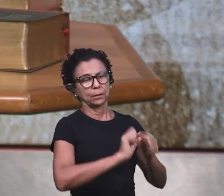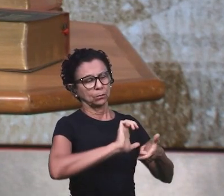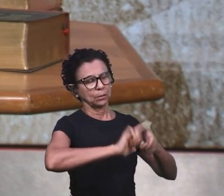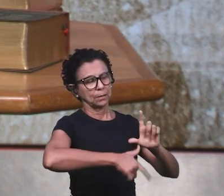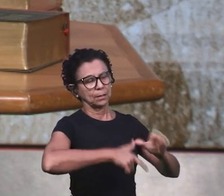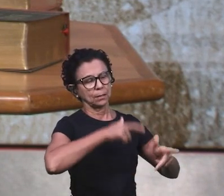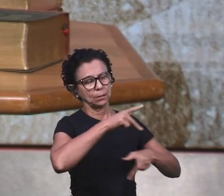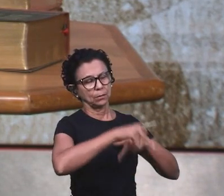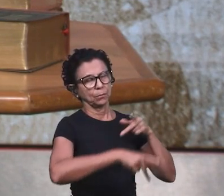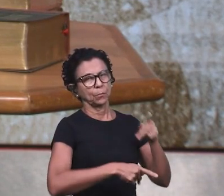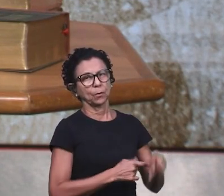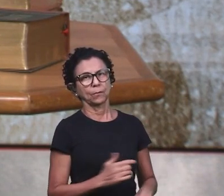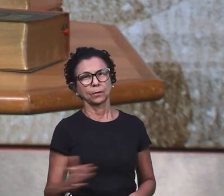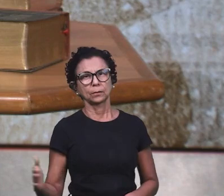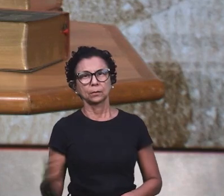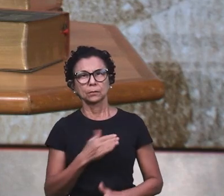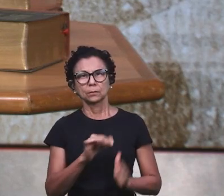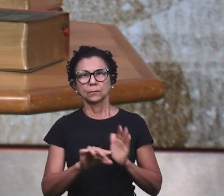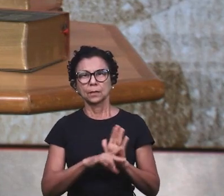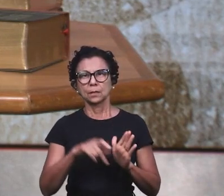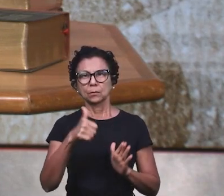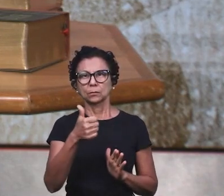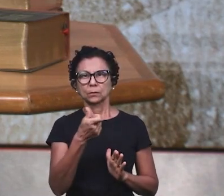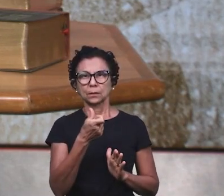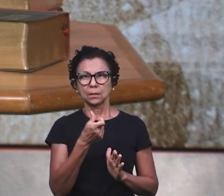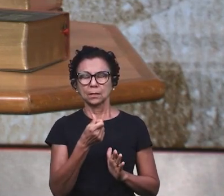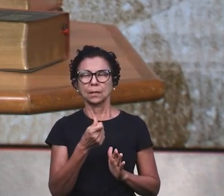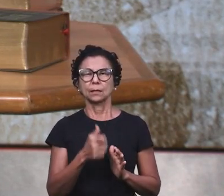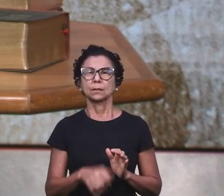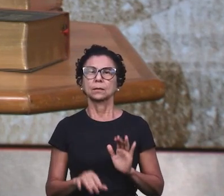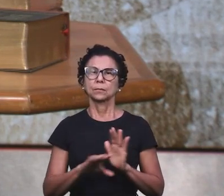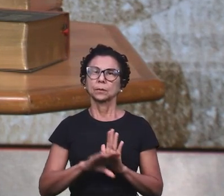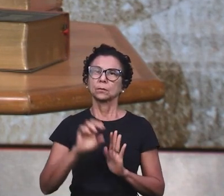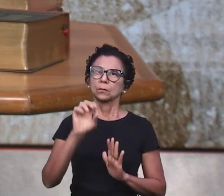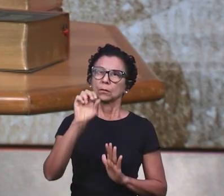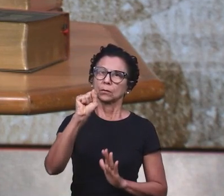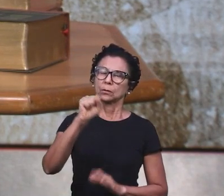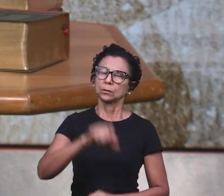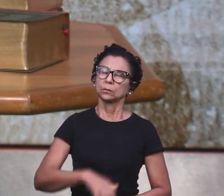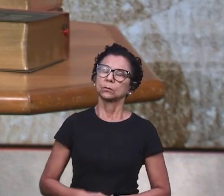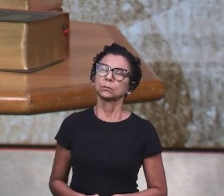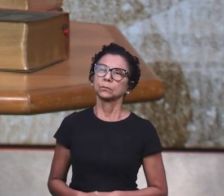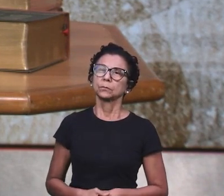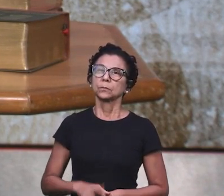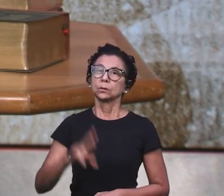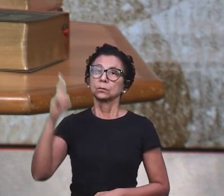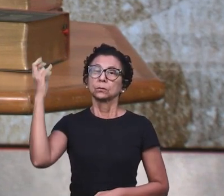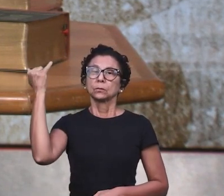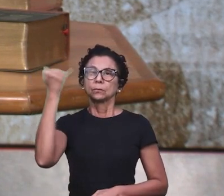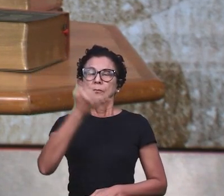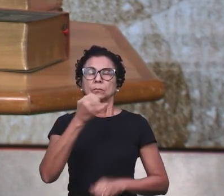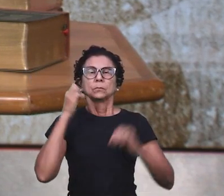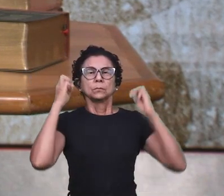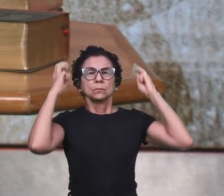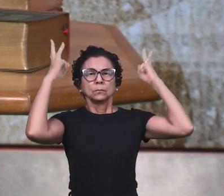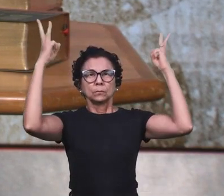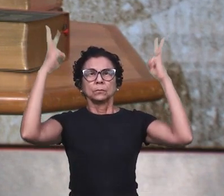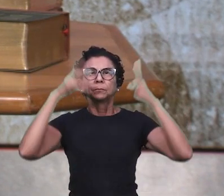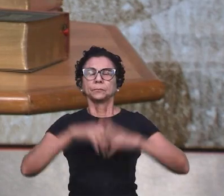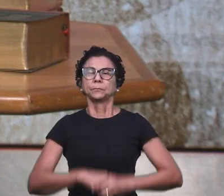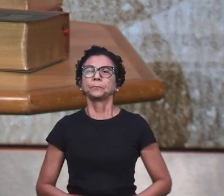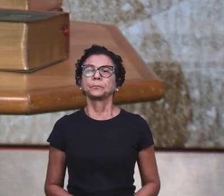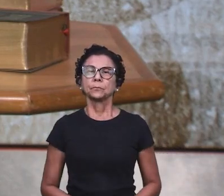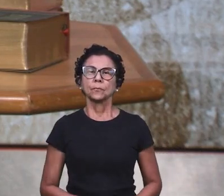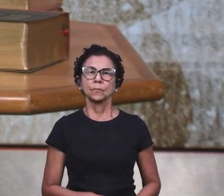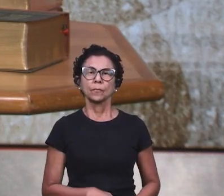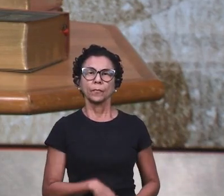no versículo 16 do capítulo 8. Disse mais o Senhor a Moisés: dize